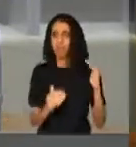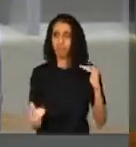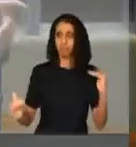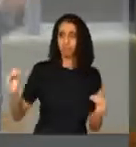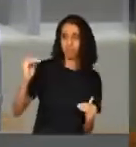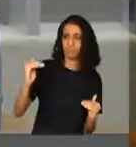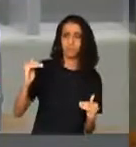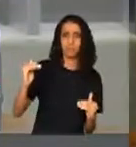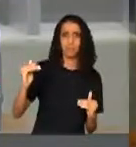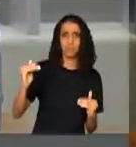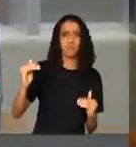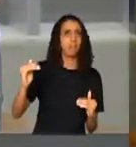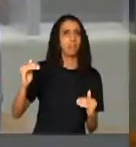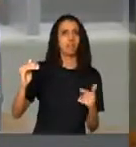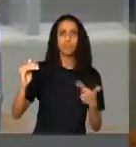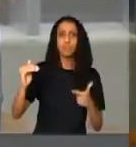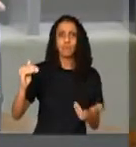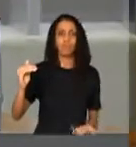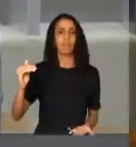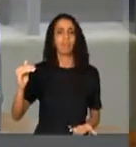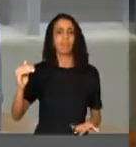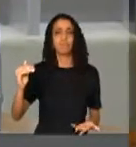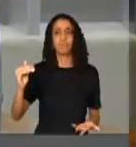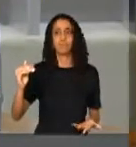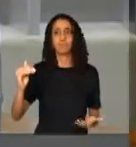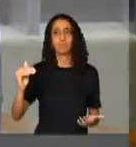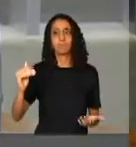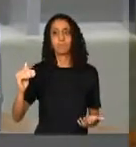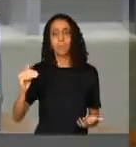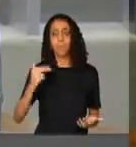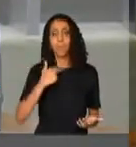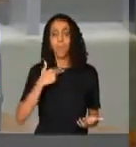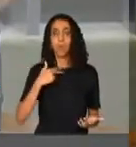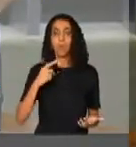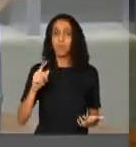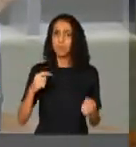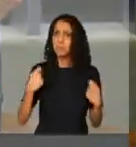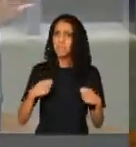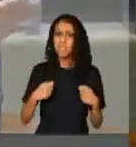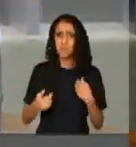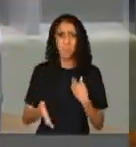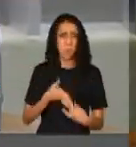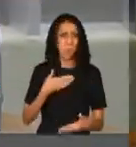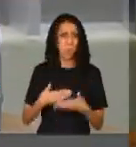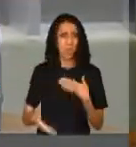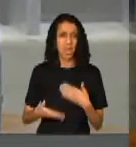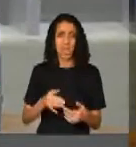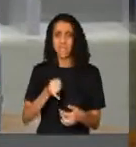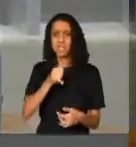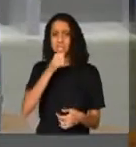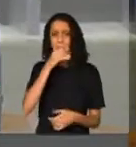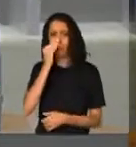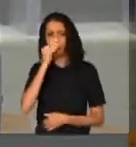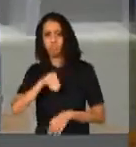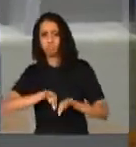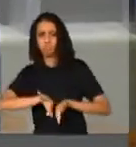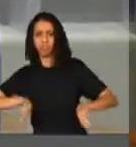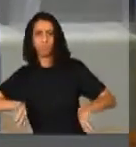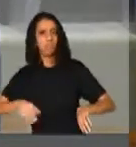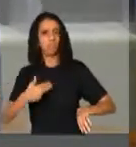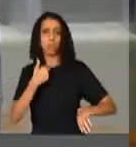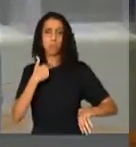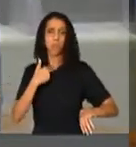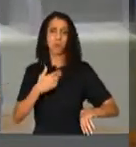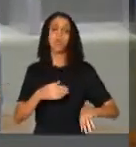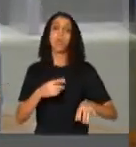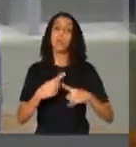à vontade para jogar um farol sobre os privilégios e combatê-los em qualquer dos poderes, atinja o mundo privado,